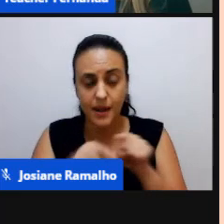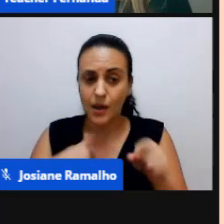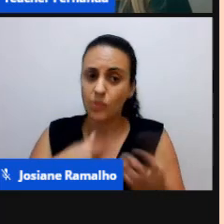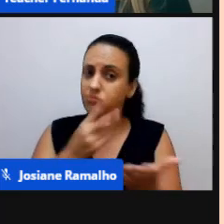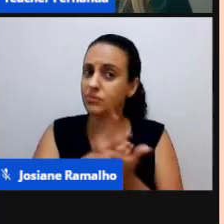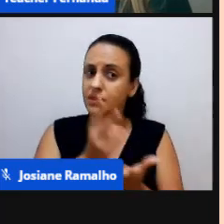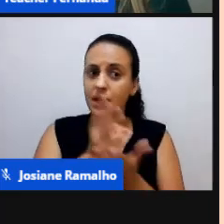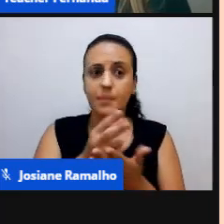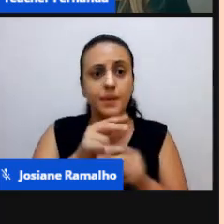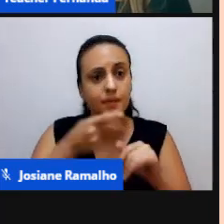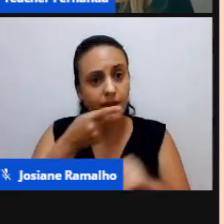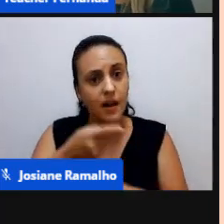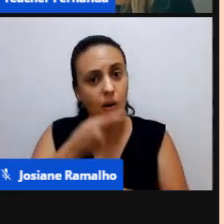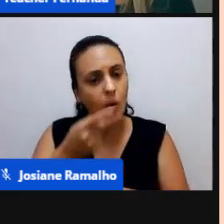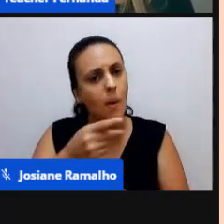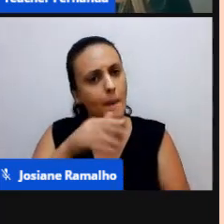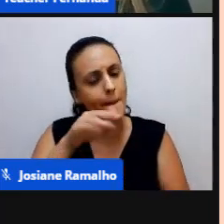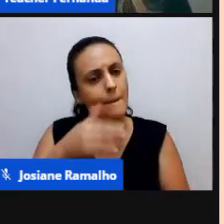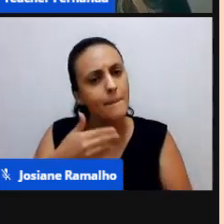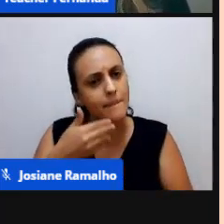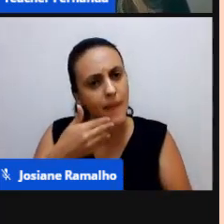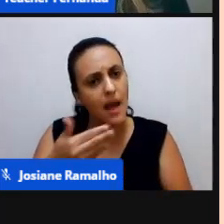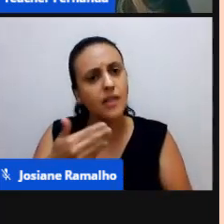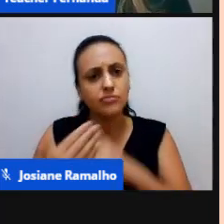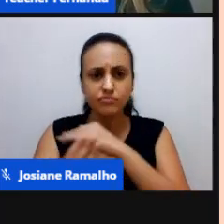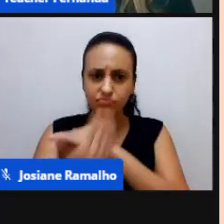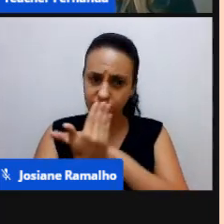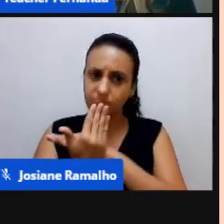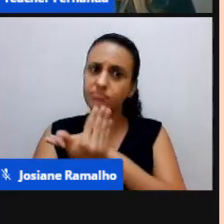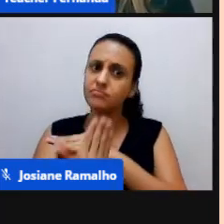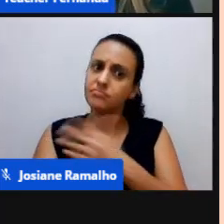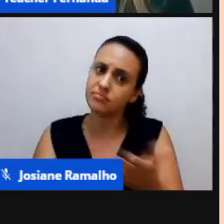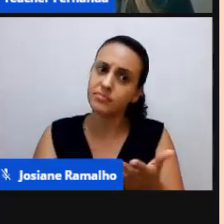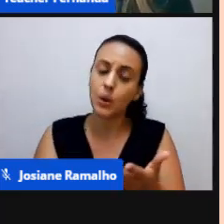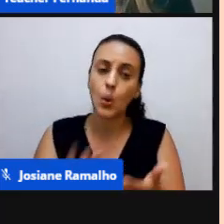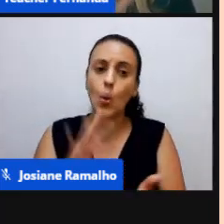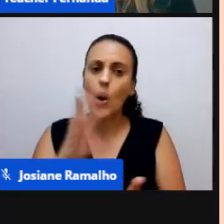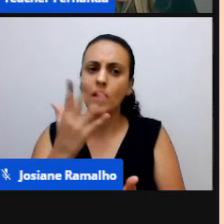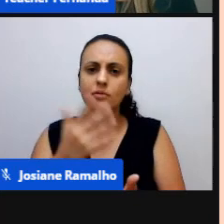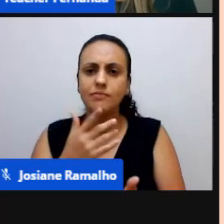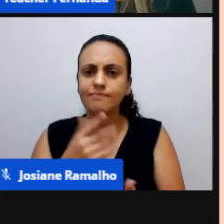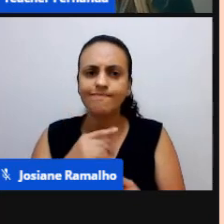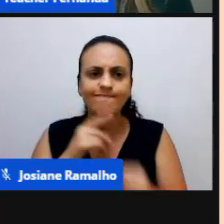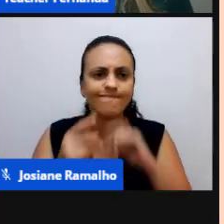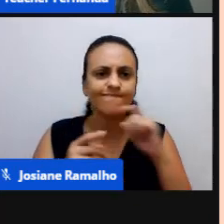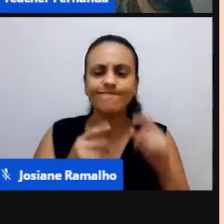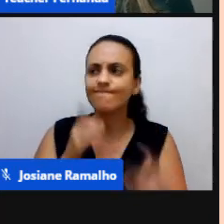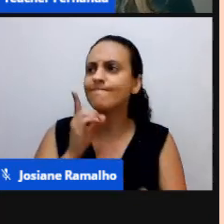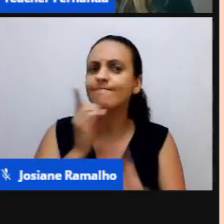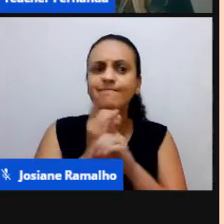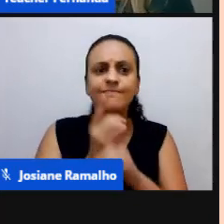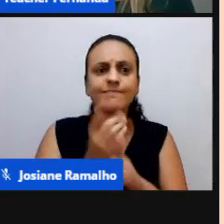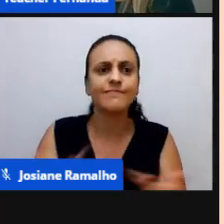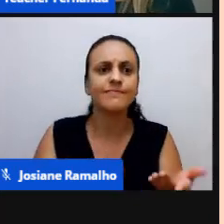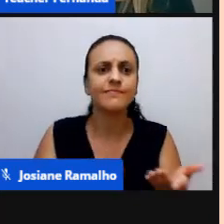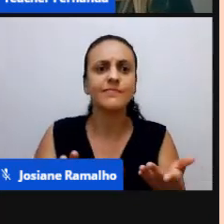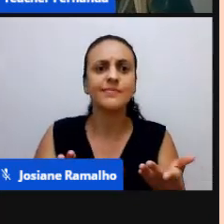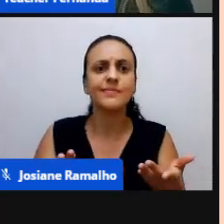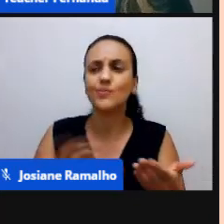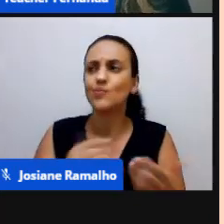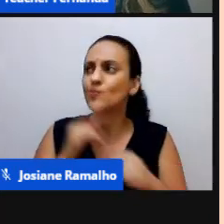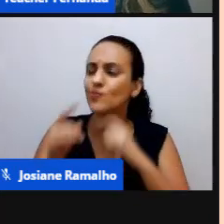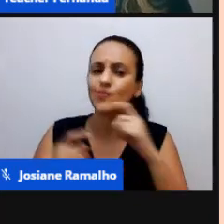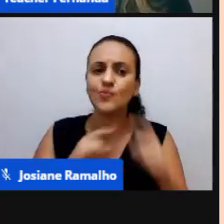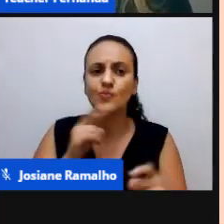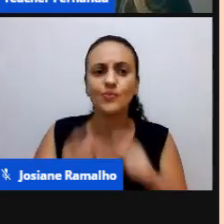com os meus colegas de trabalho, peça ajuda. Quando você não está conseguindo encontrar o caminho, peça ajuda. Faça uma rede de